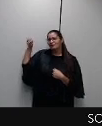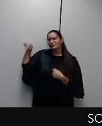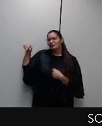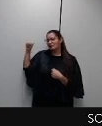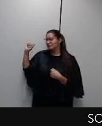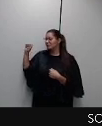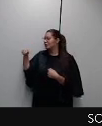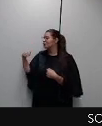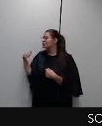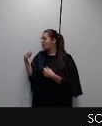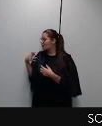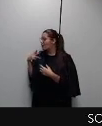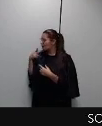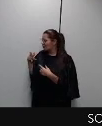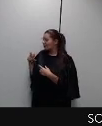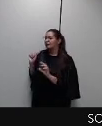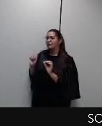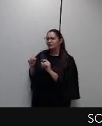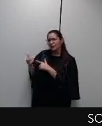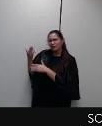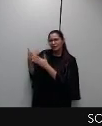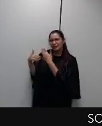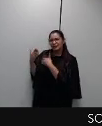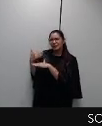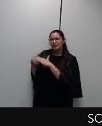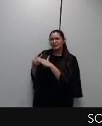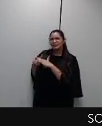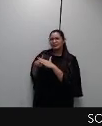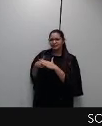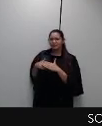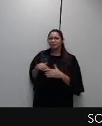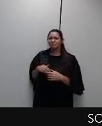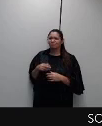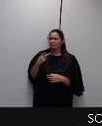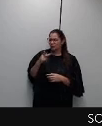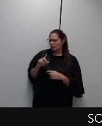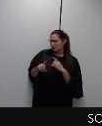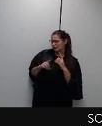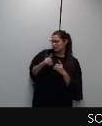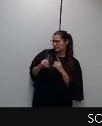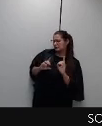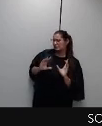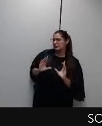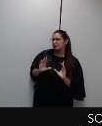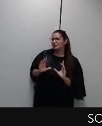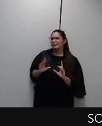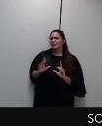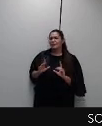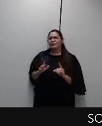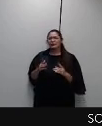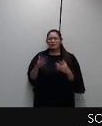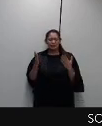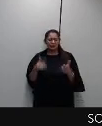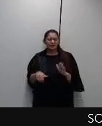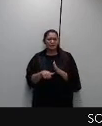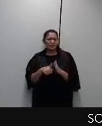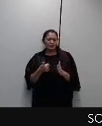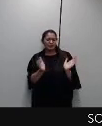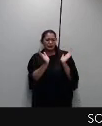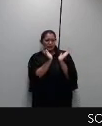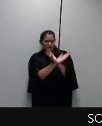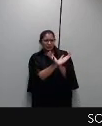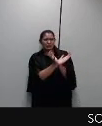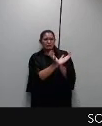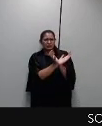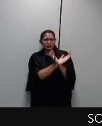até se o CD que venha algumas circunstâncias a discussão ter debate Na primeira sessão Então